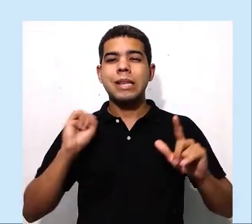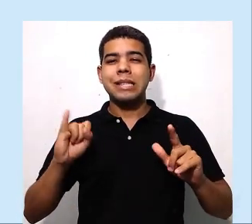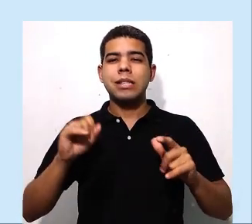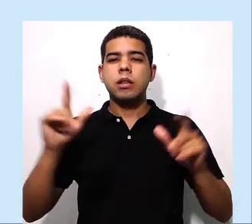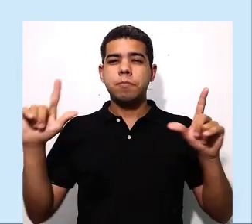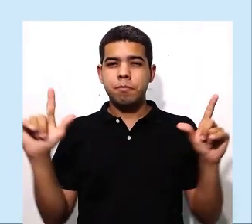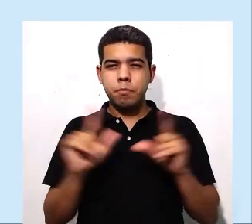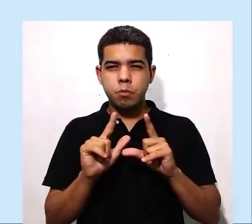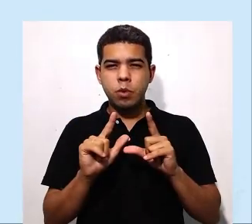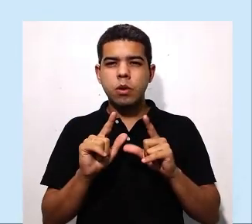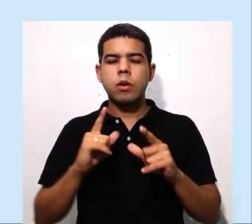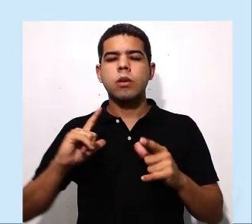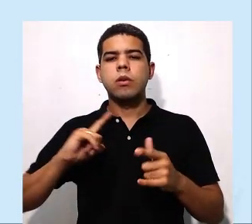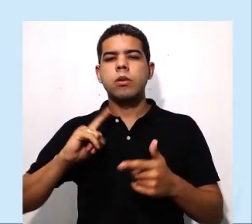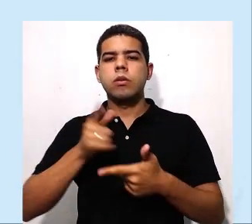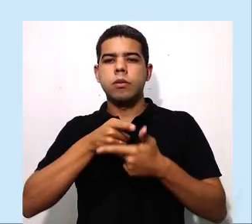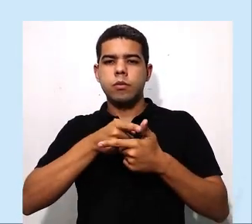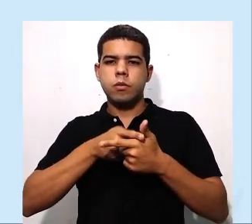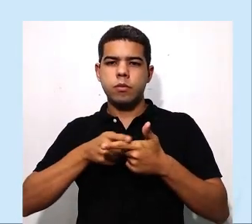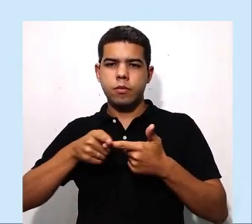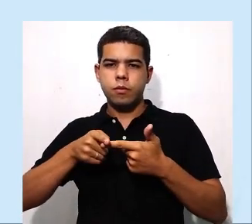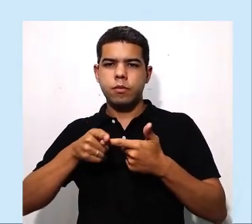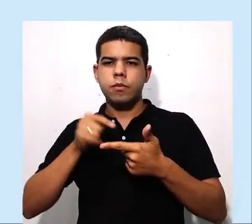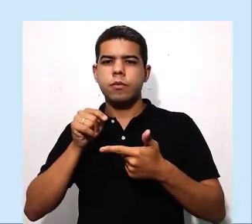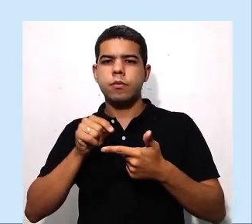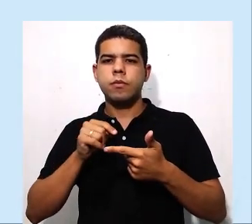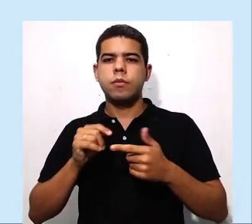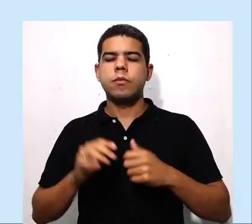todos os lados dividir por esse número,